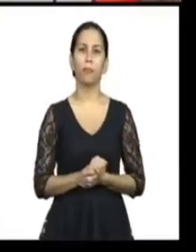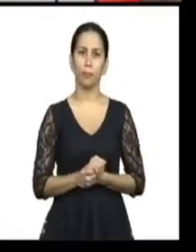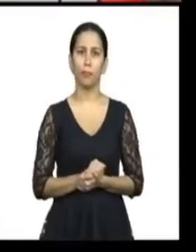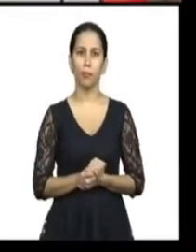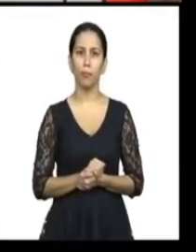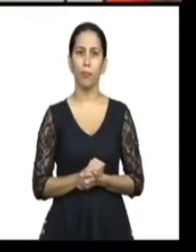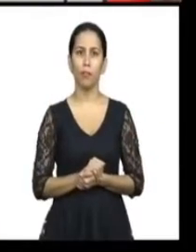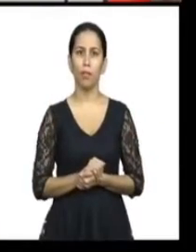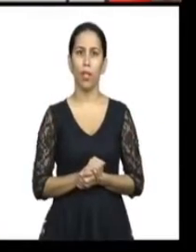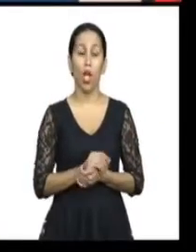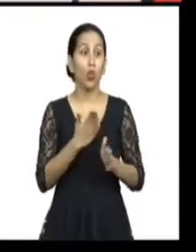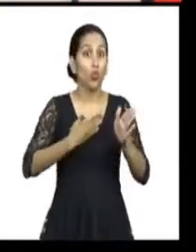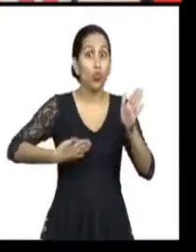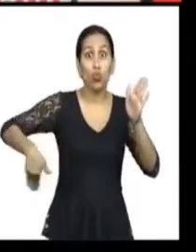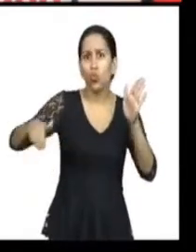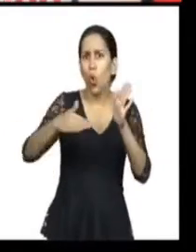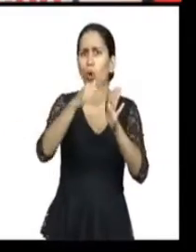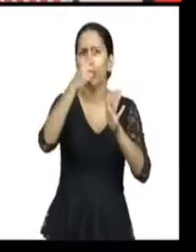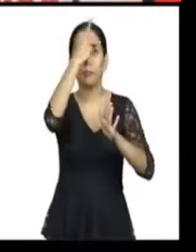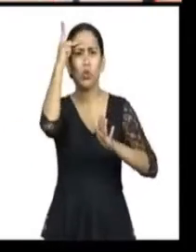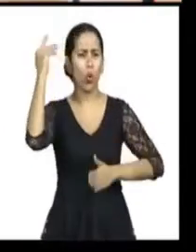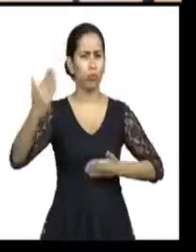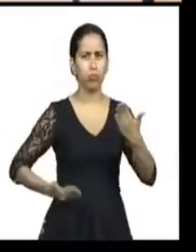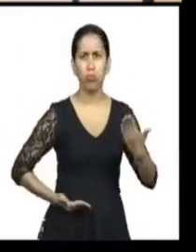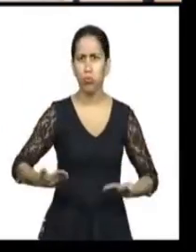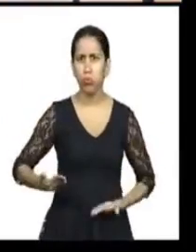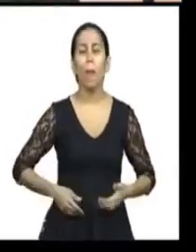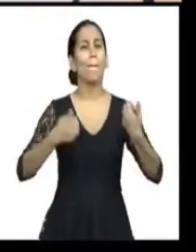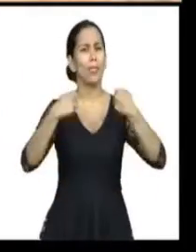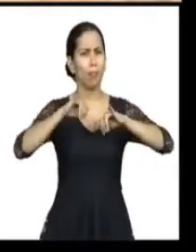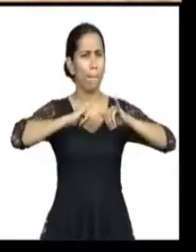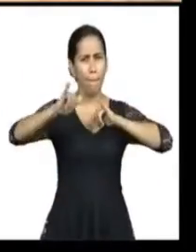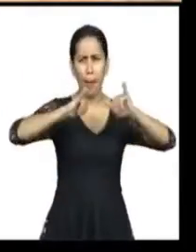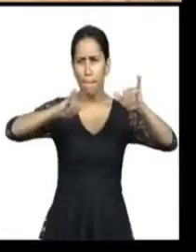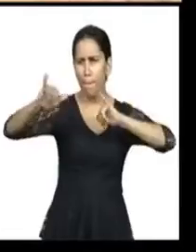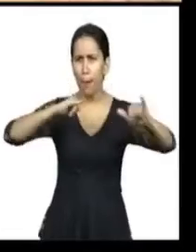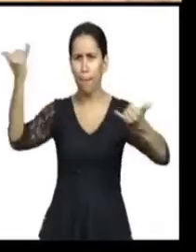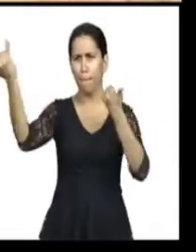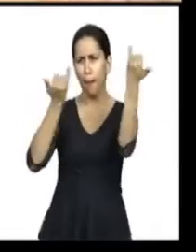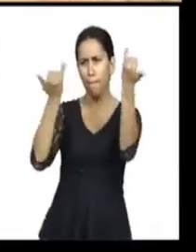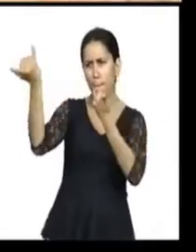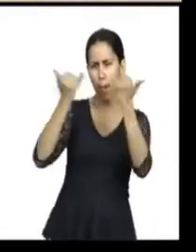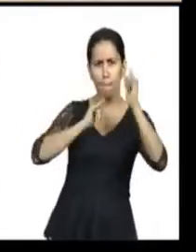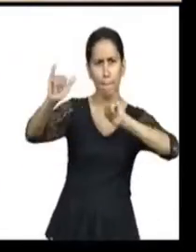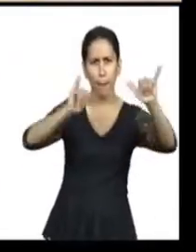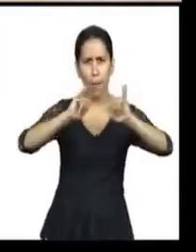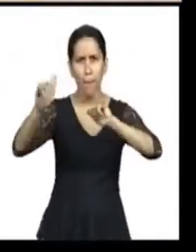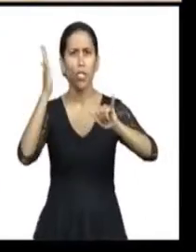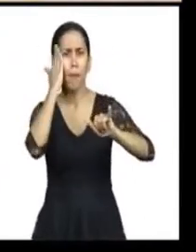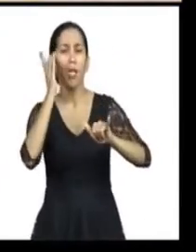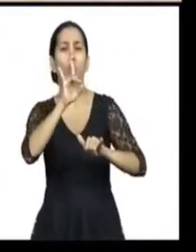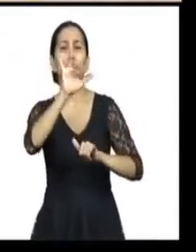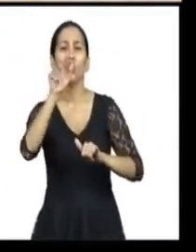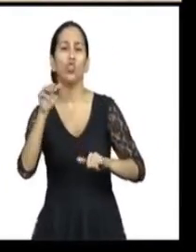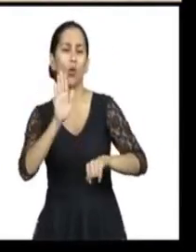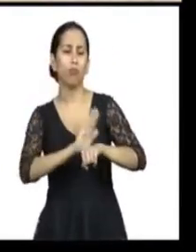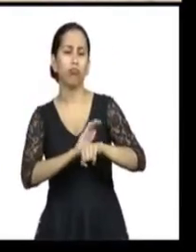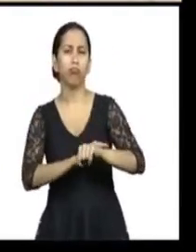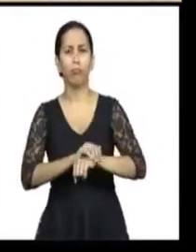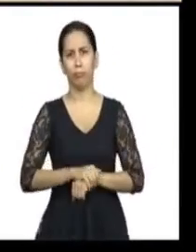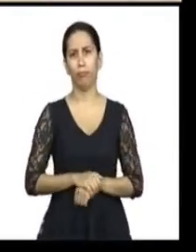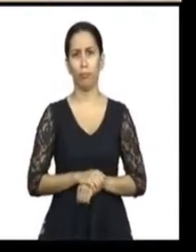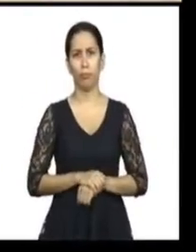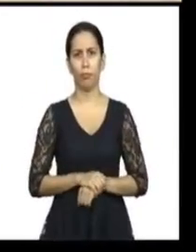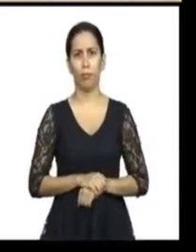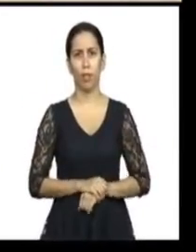devem ser avisados sobre o dia e o horário do desmonte de rochas. E mesmo com essa divulgação, cavaletes,